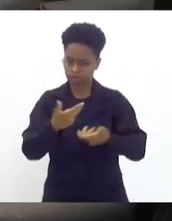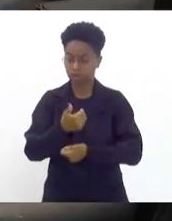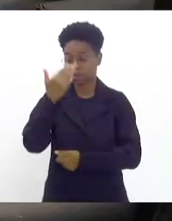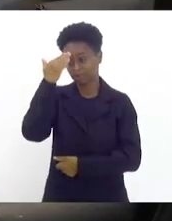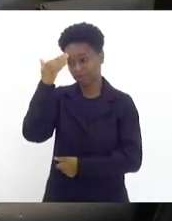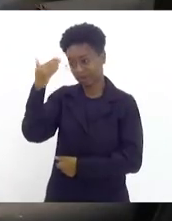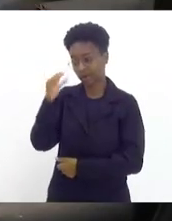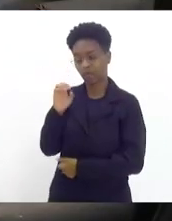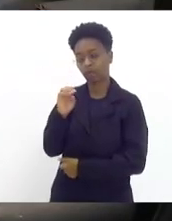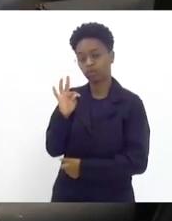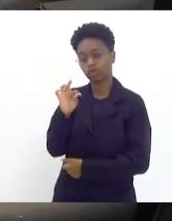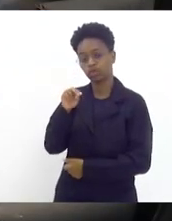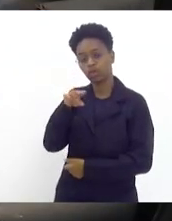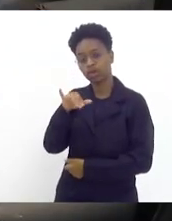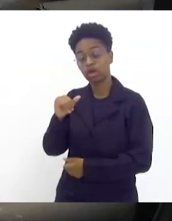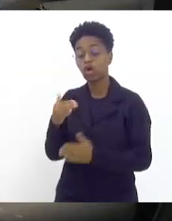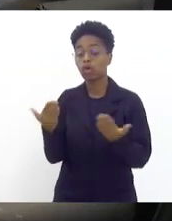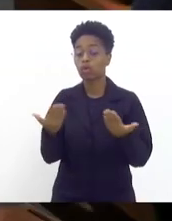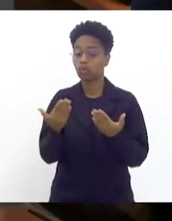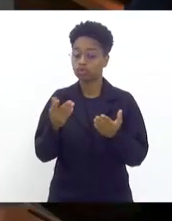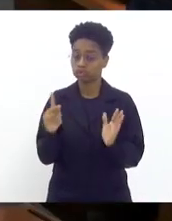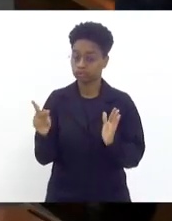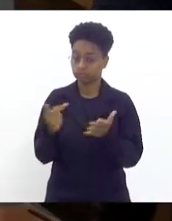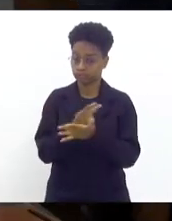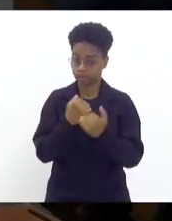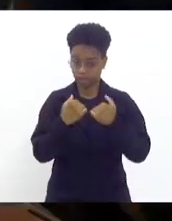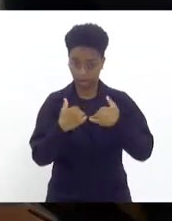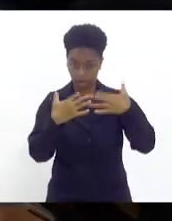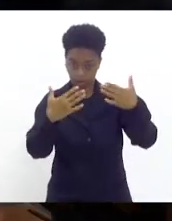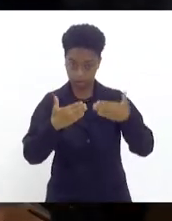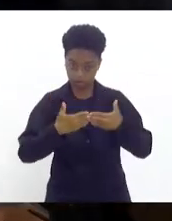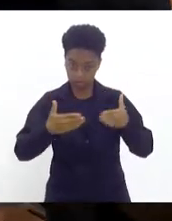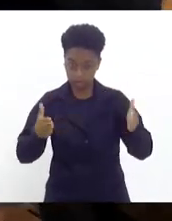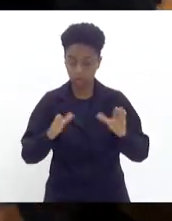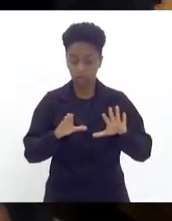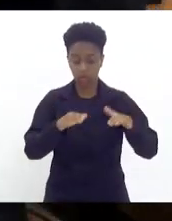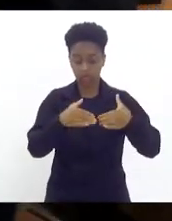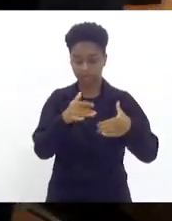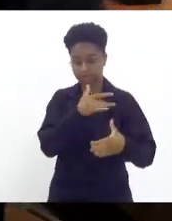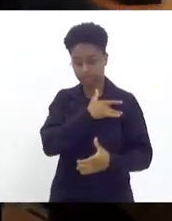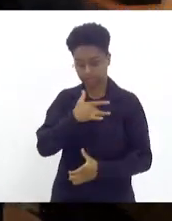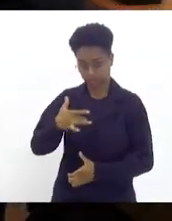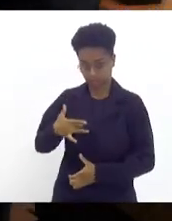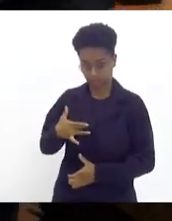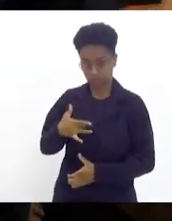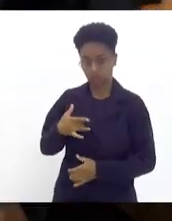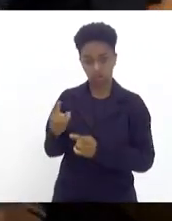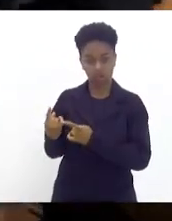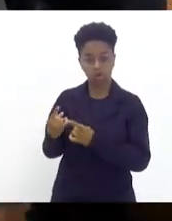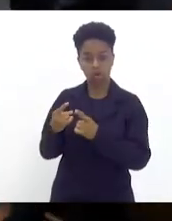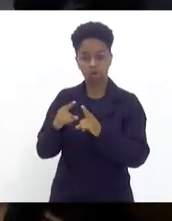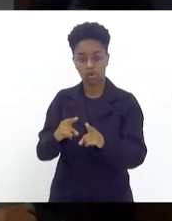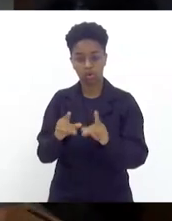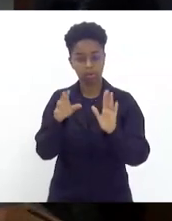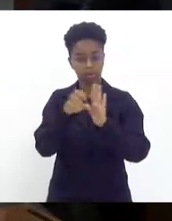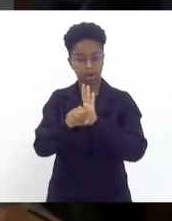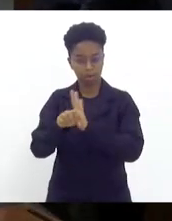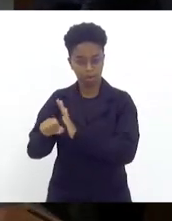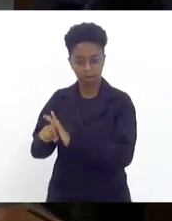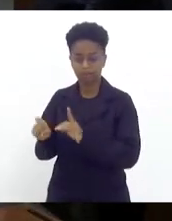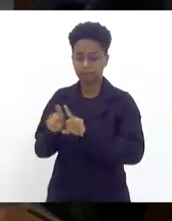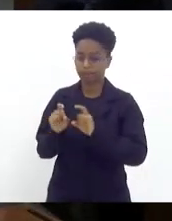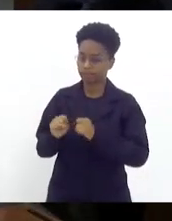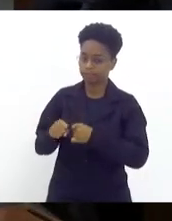Antônio hoje foi feita foi realizado uma audiência conjunta das comissões de saúde combate à pirataria Defesa do